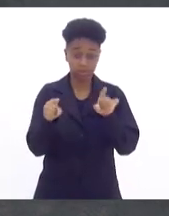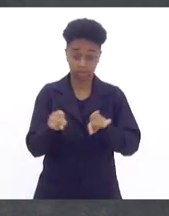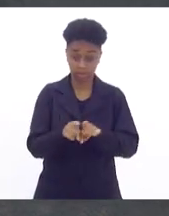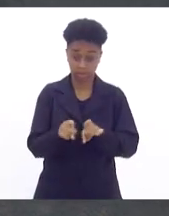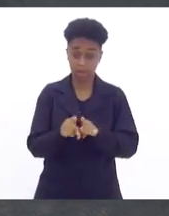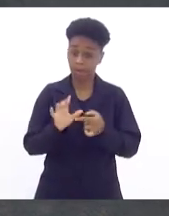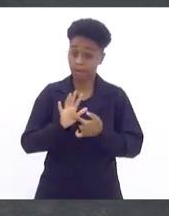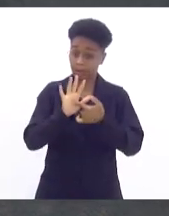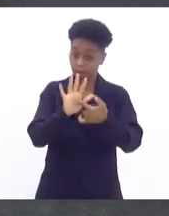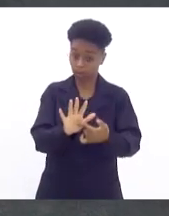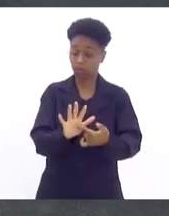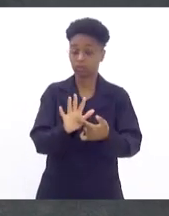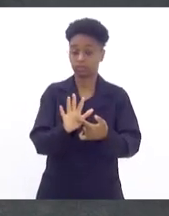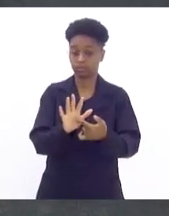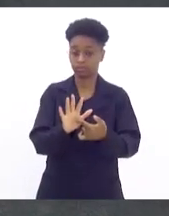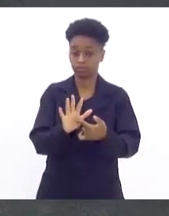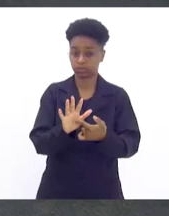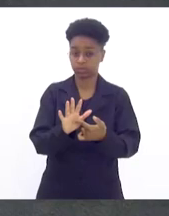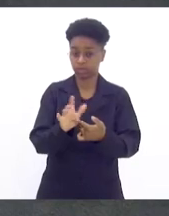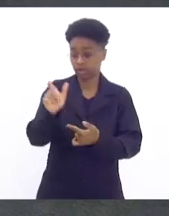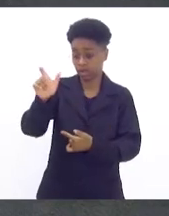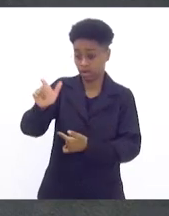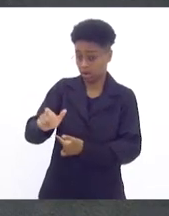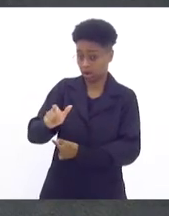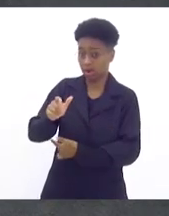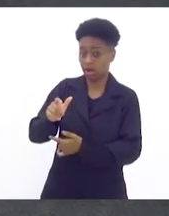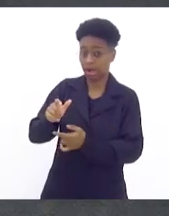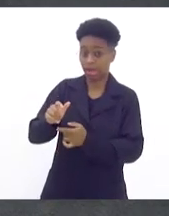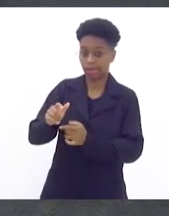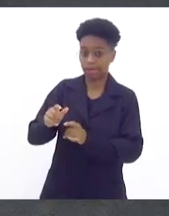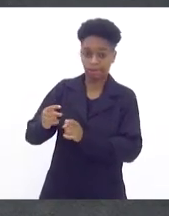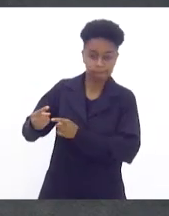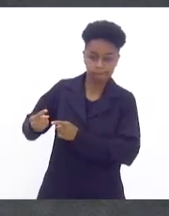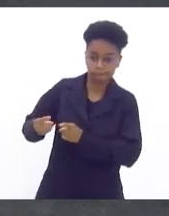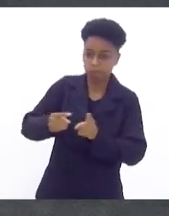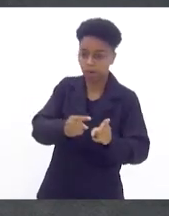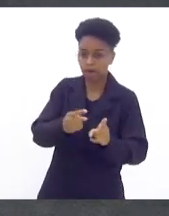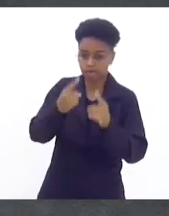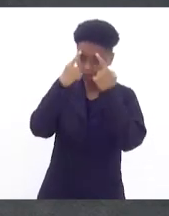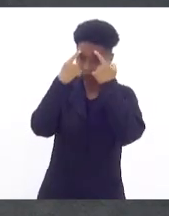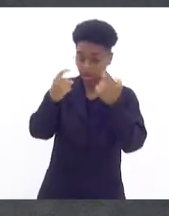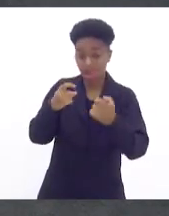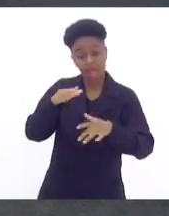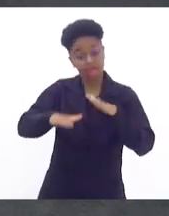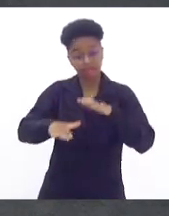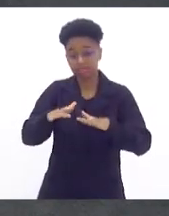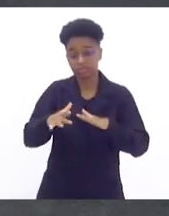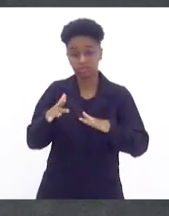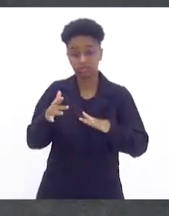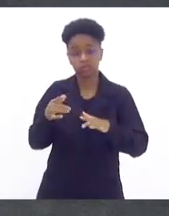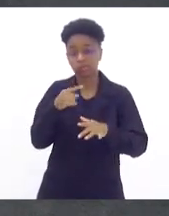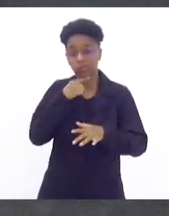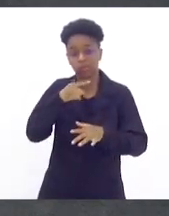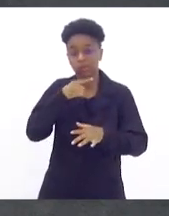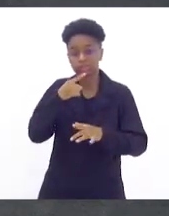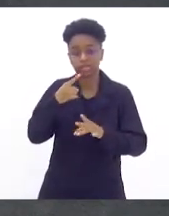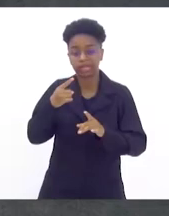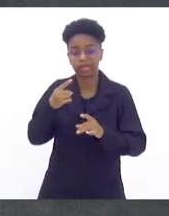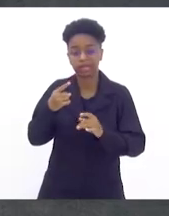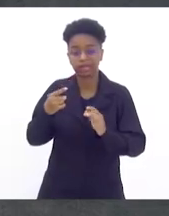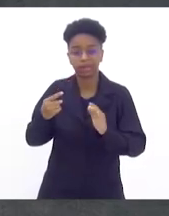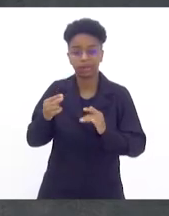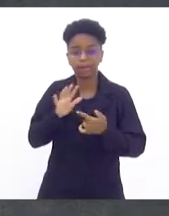apontar que esses agressores de muitas vezes não são identificados justamente porque não